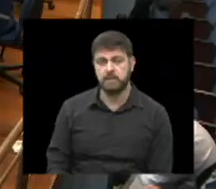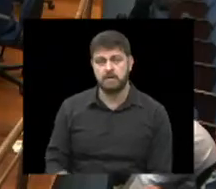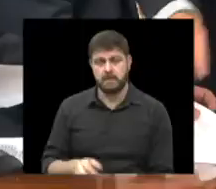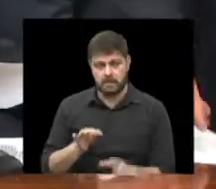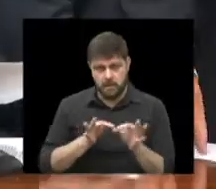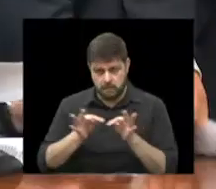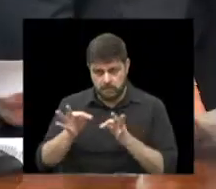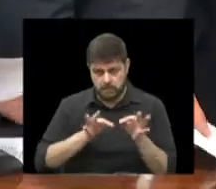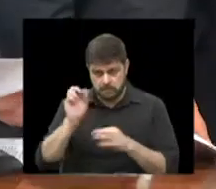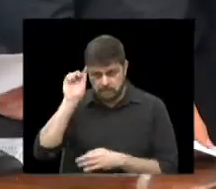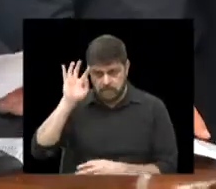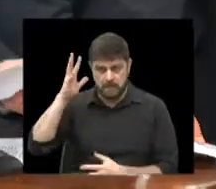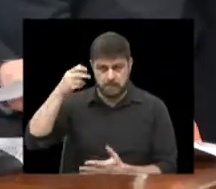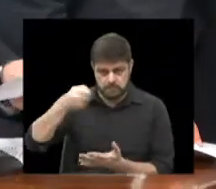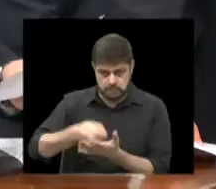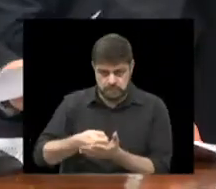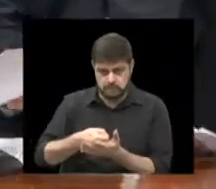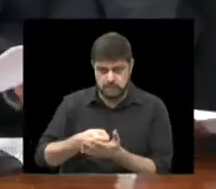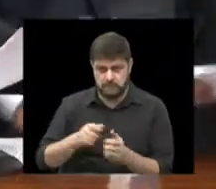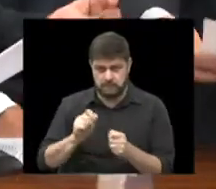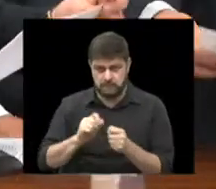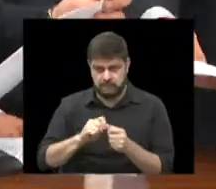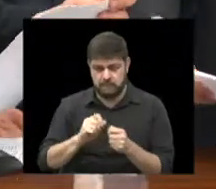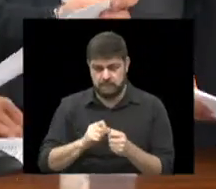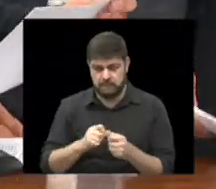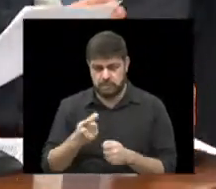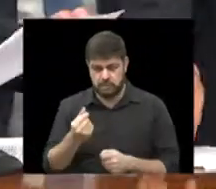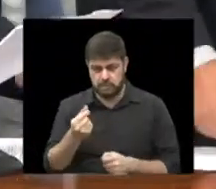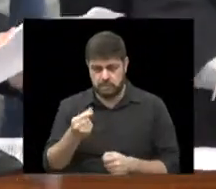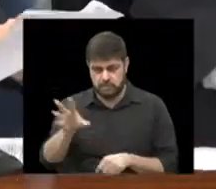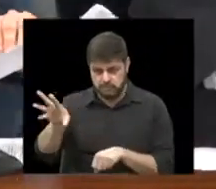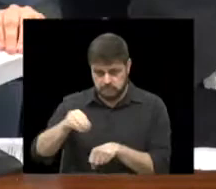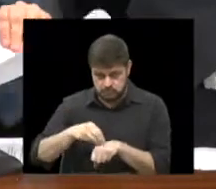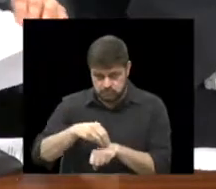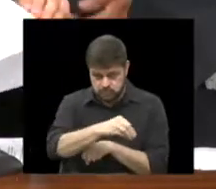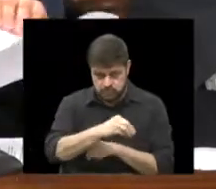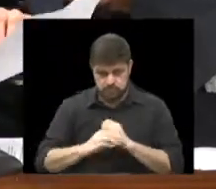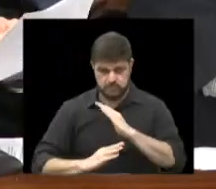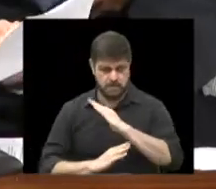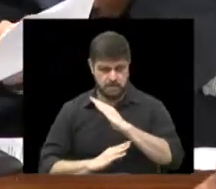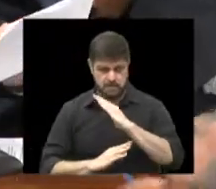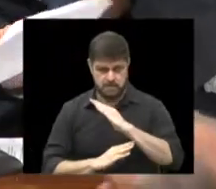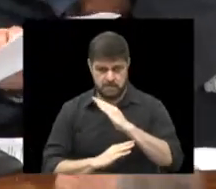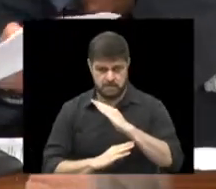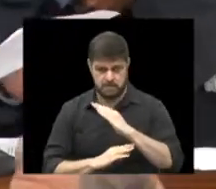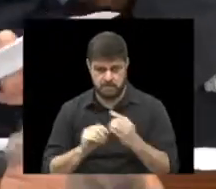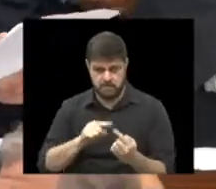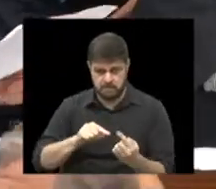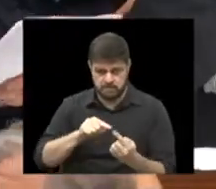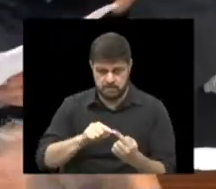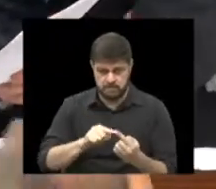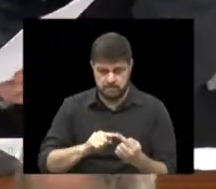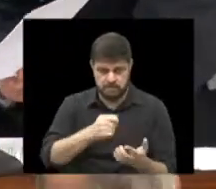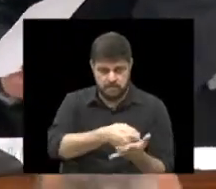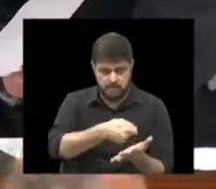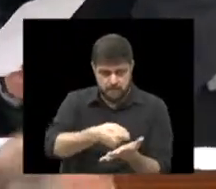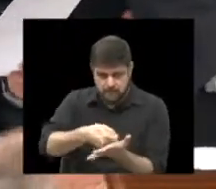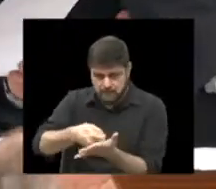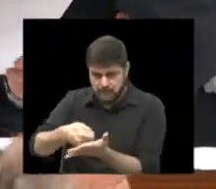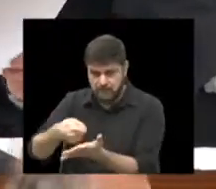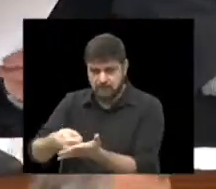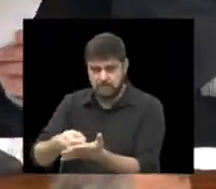Projeto de resolução da mesa que suplementa dotações orçamentárias da Câmara Municipal para pagamento de